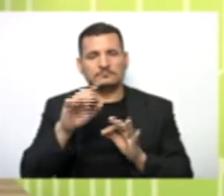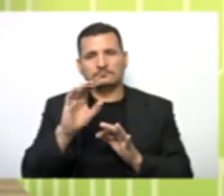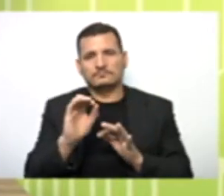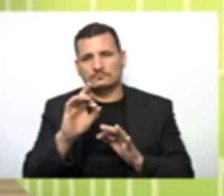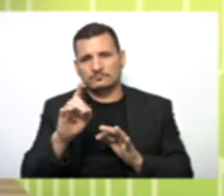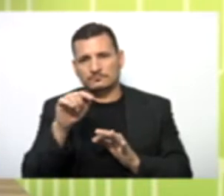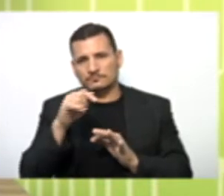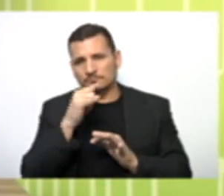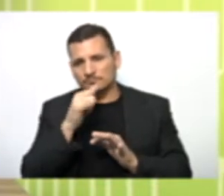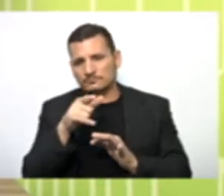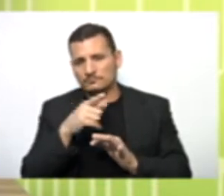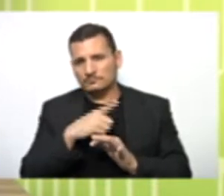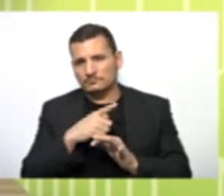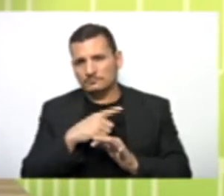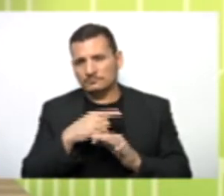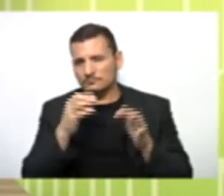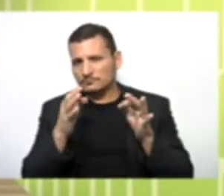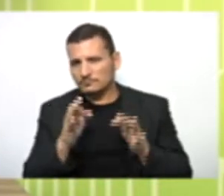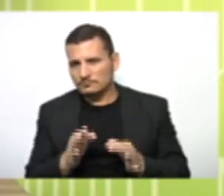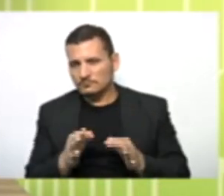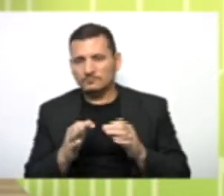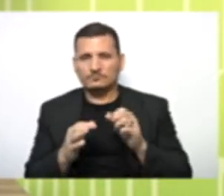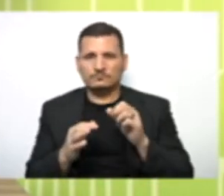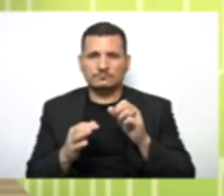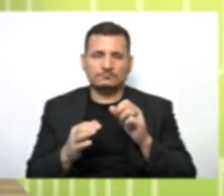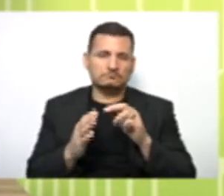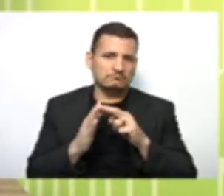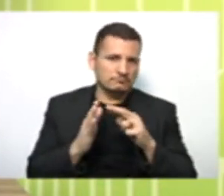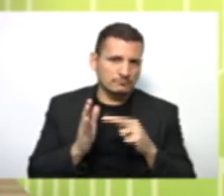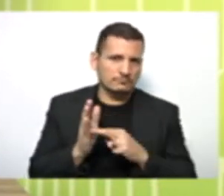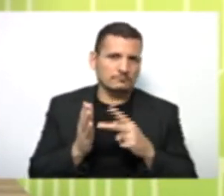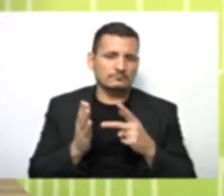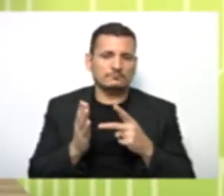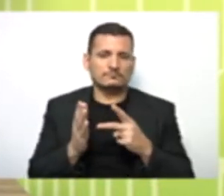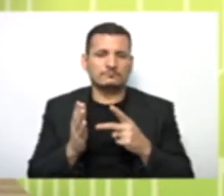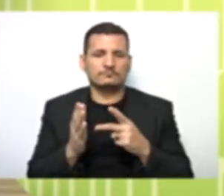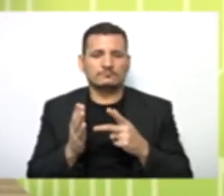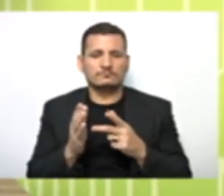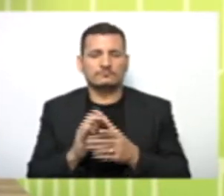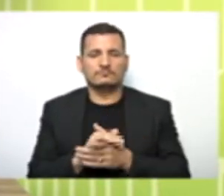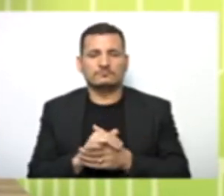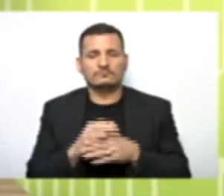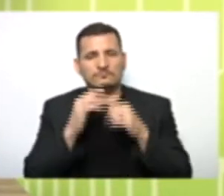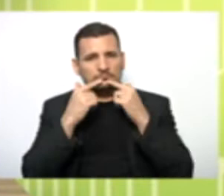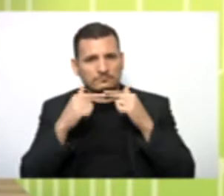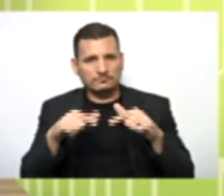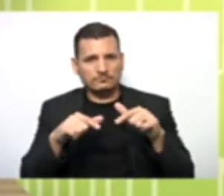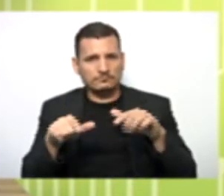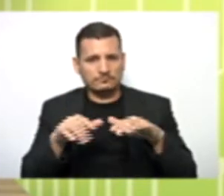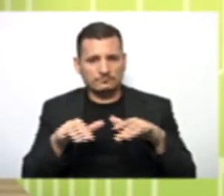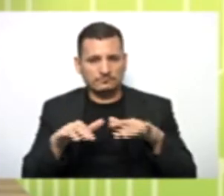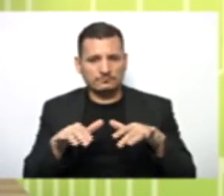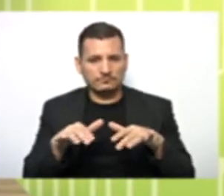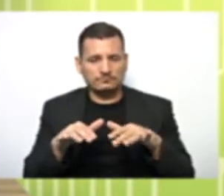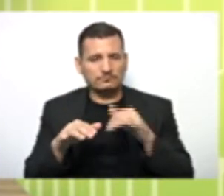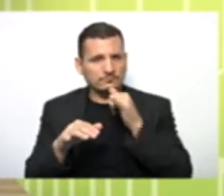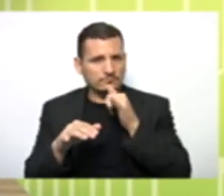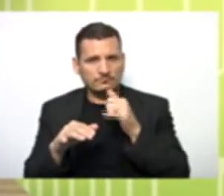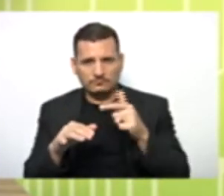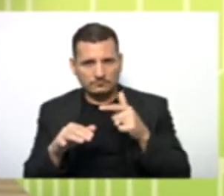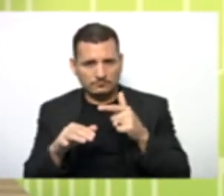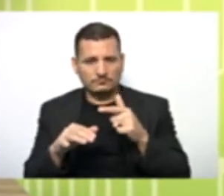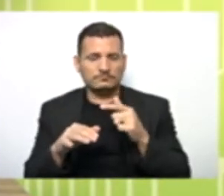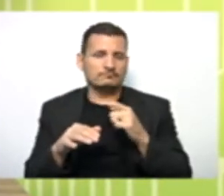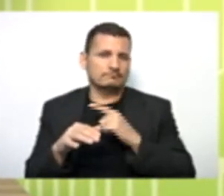está de acordo com as regras, com as normas da linguagem de programação. Caso não esteja,